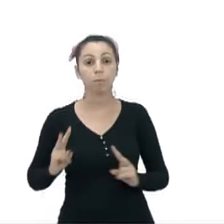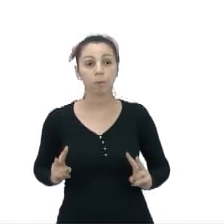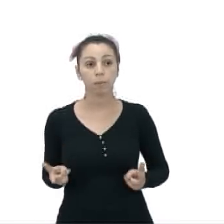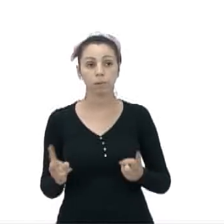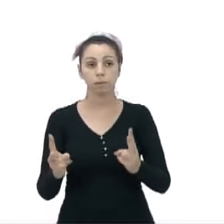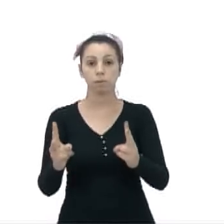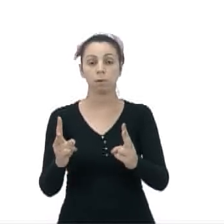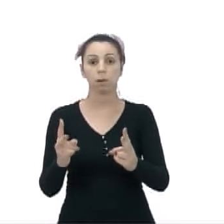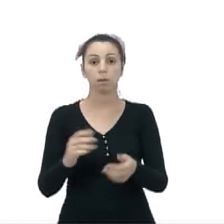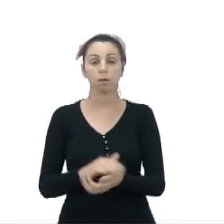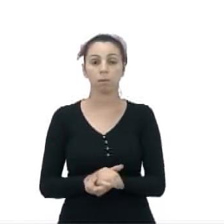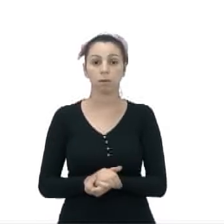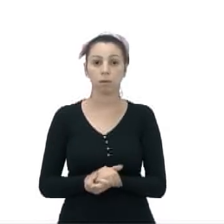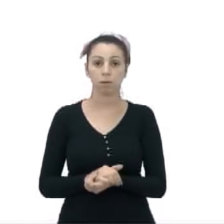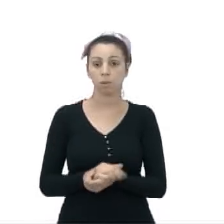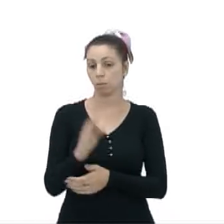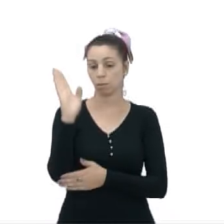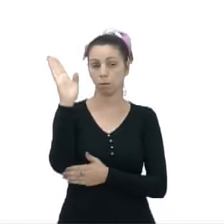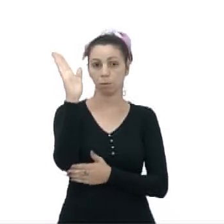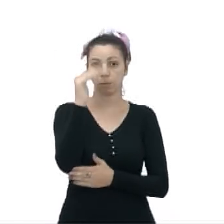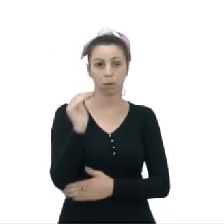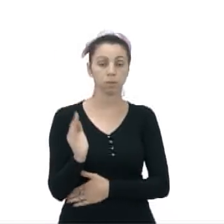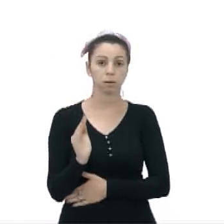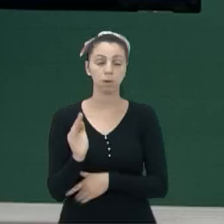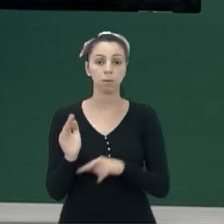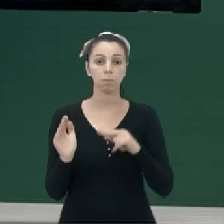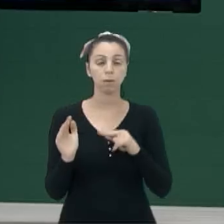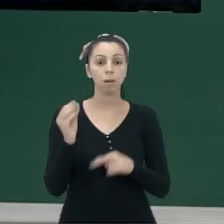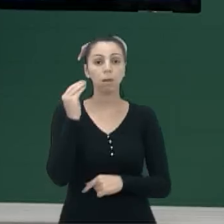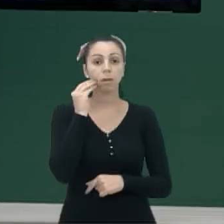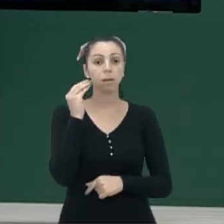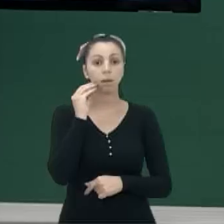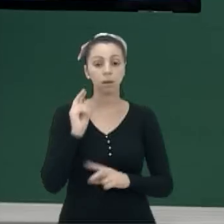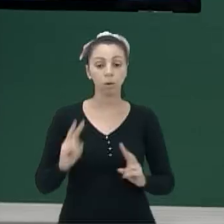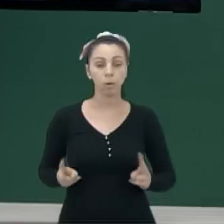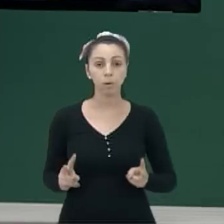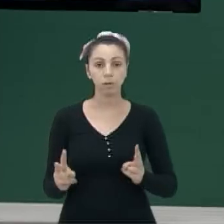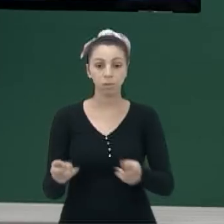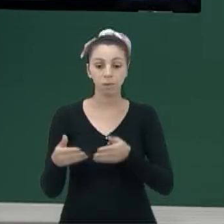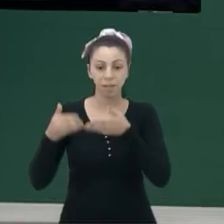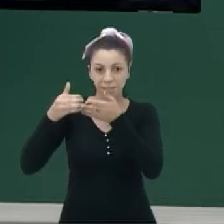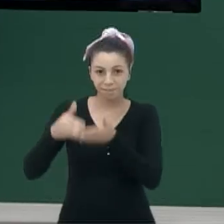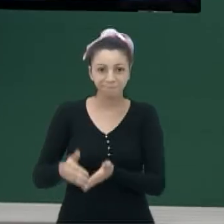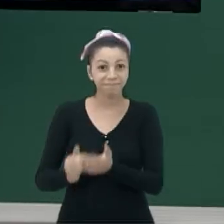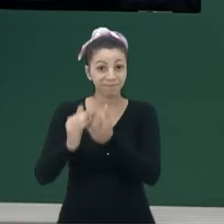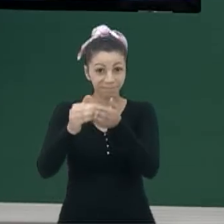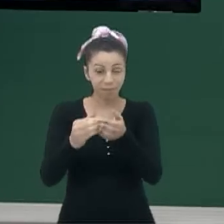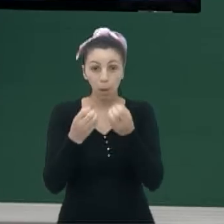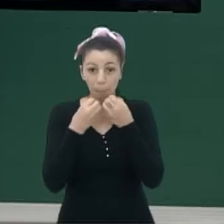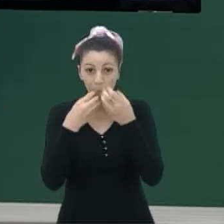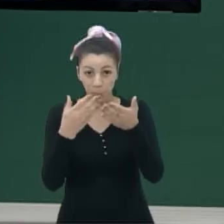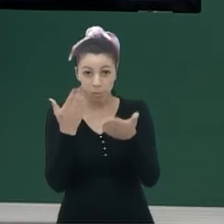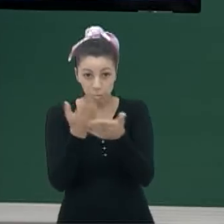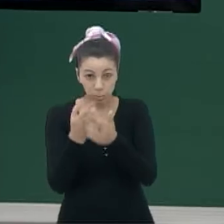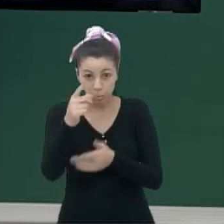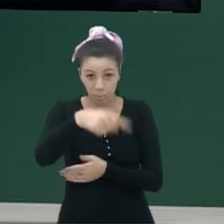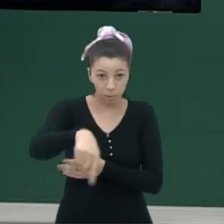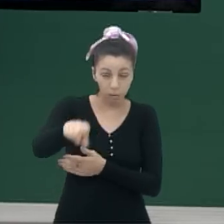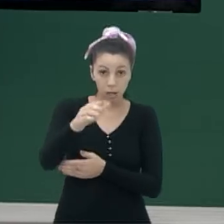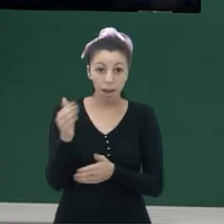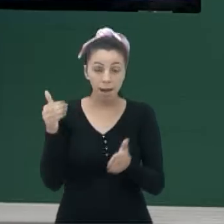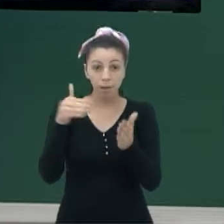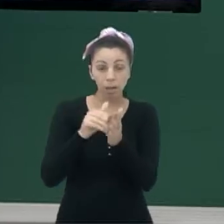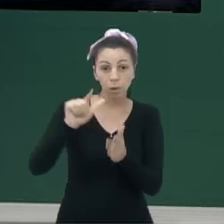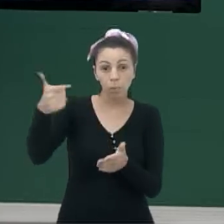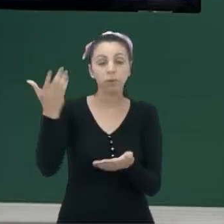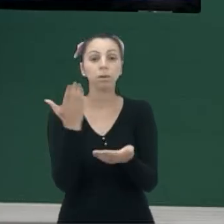continuar vendo aí o caso do Brasil e tentando e continuando na nossa aventura marítima. Tá? Bom estudo para vocês, até a